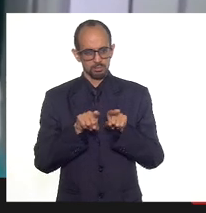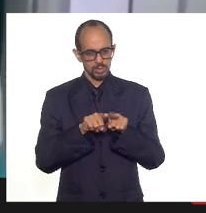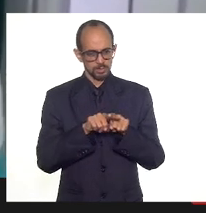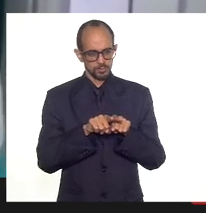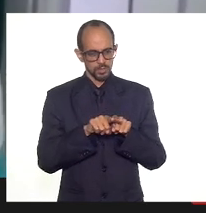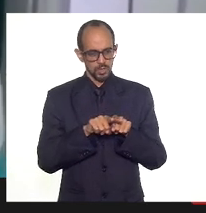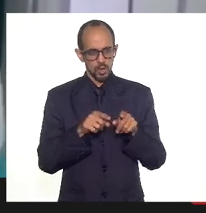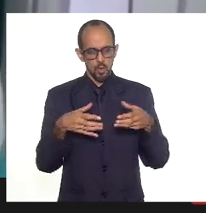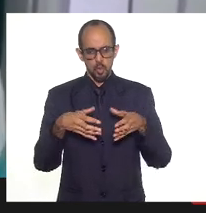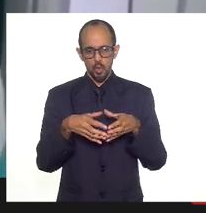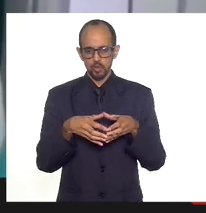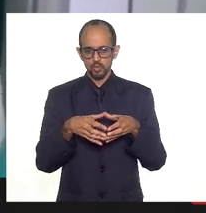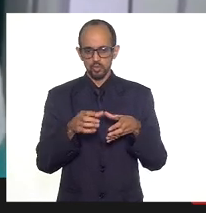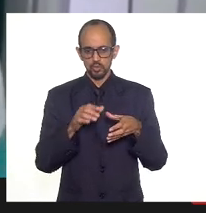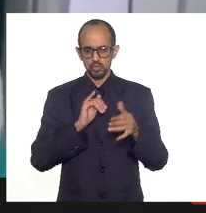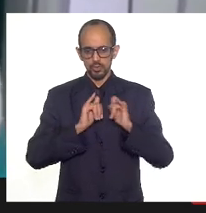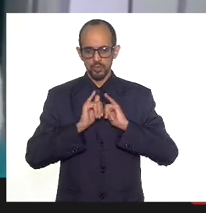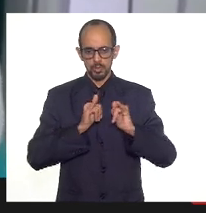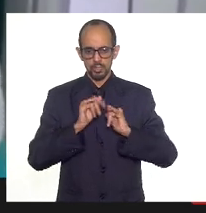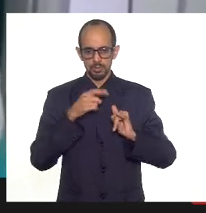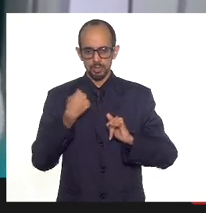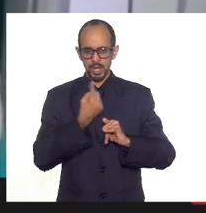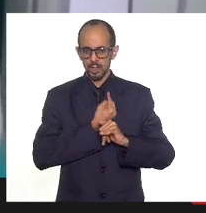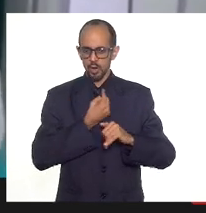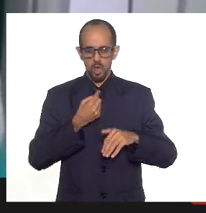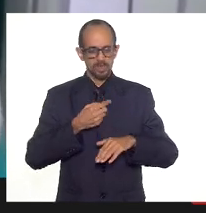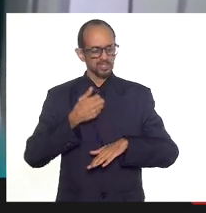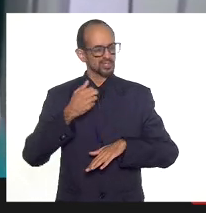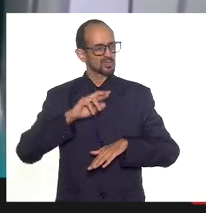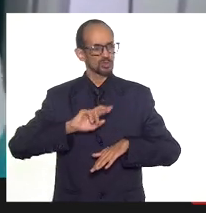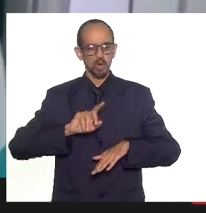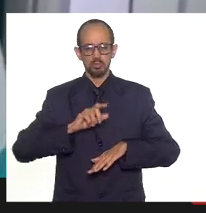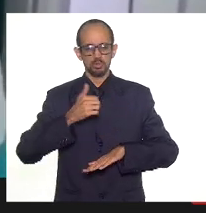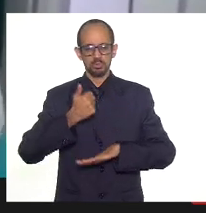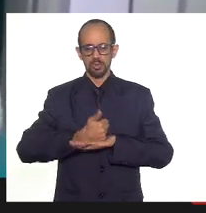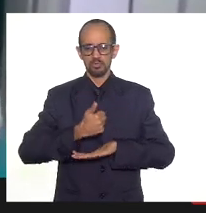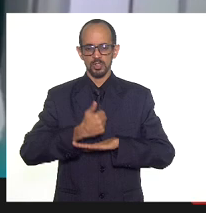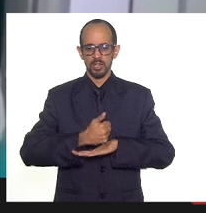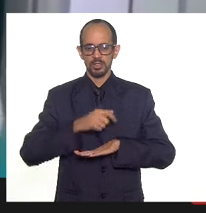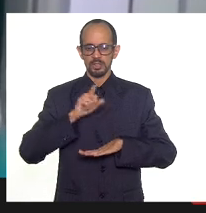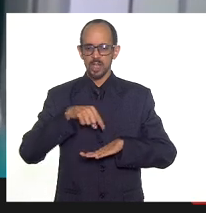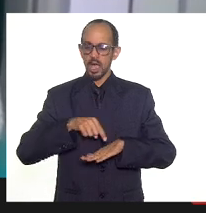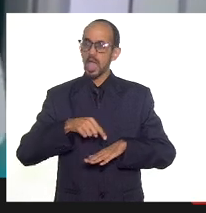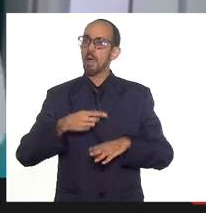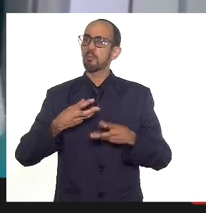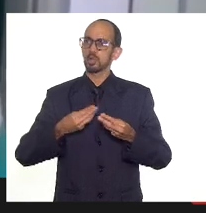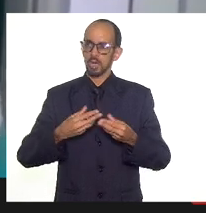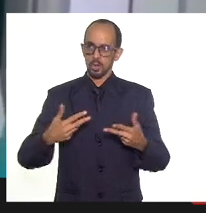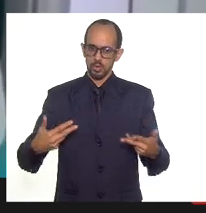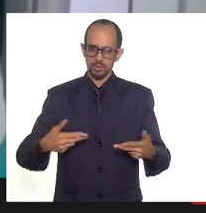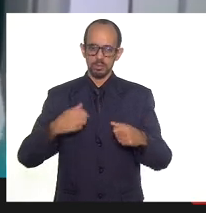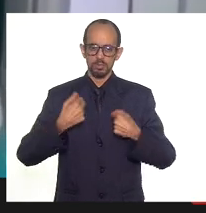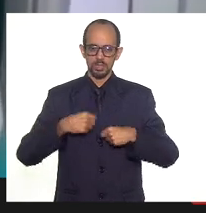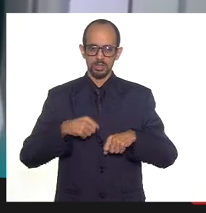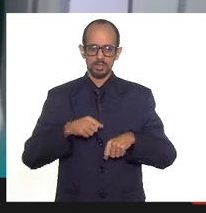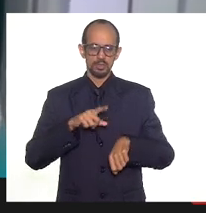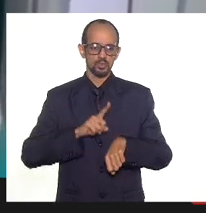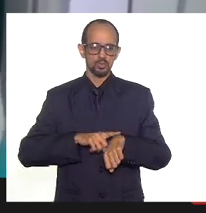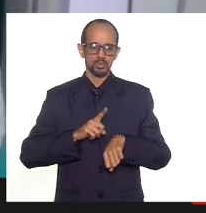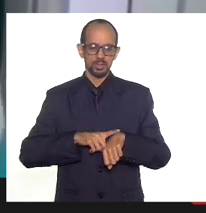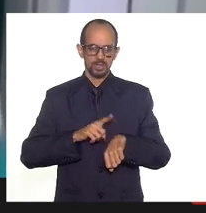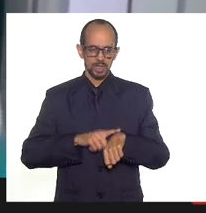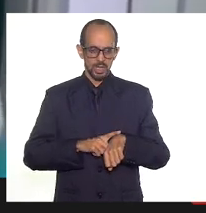para nós que não somos especialistas é muito grande, então, assim, isso requer um tempo de assimilação,